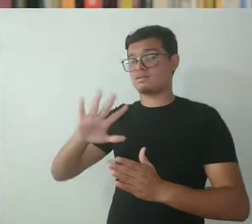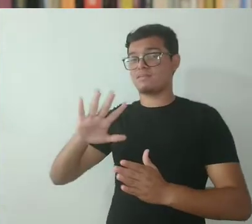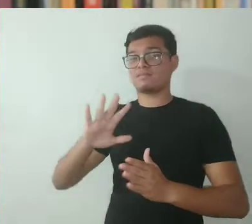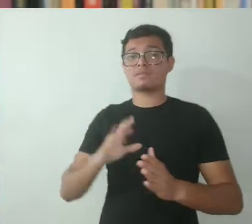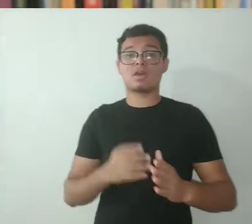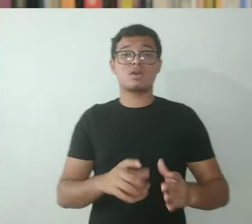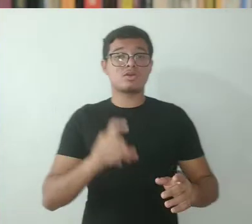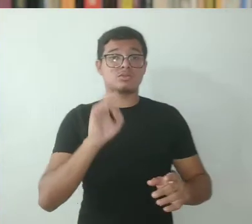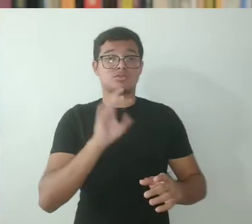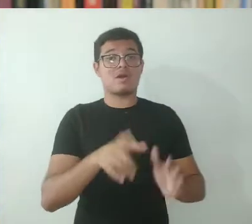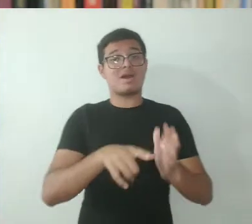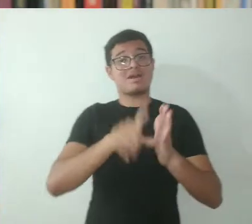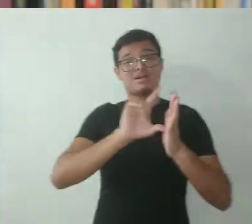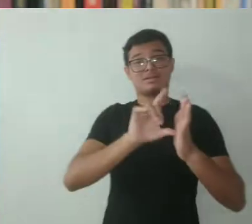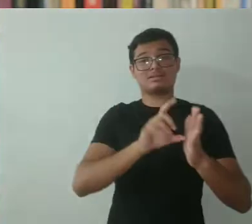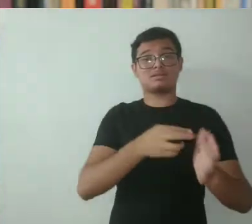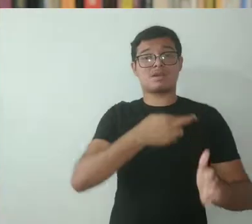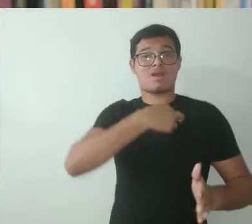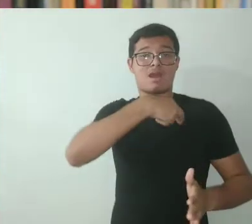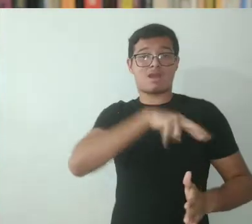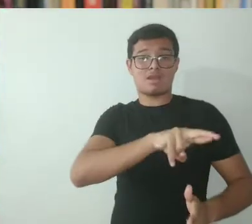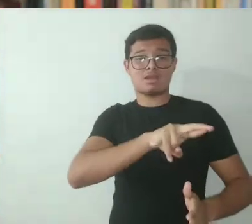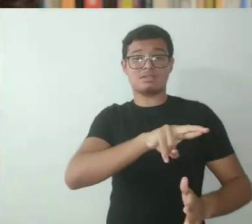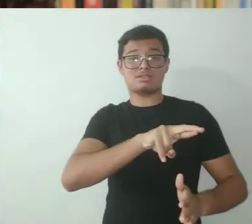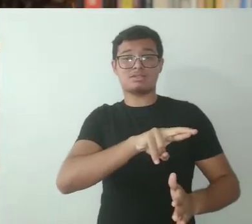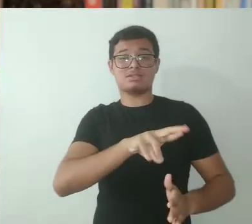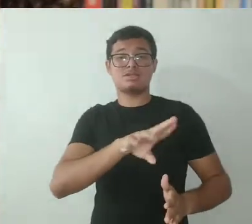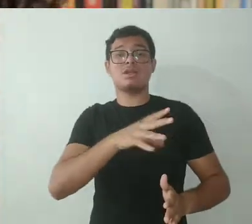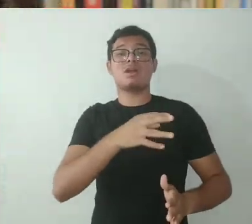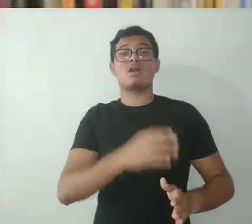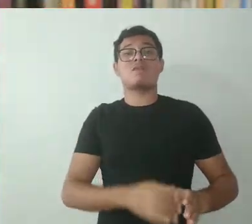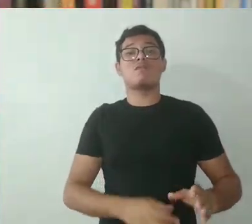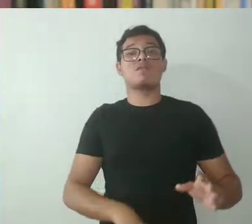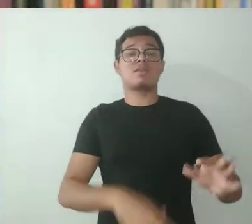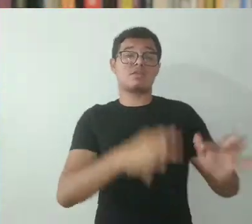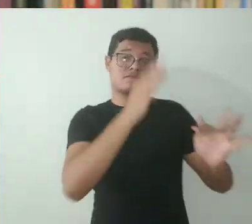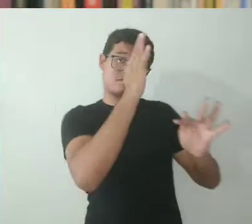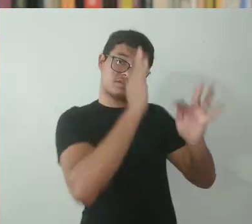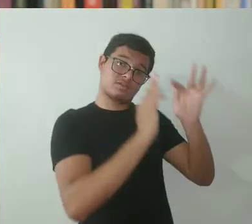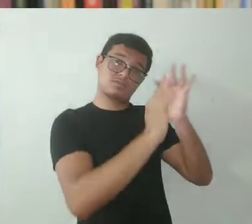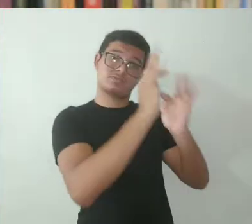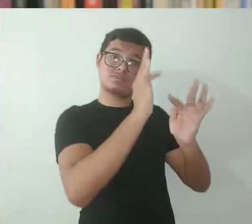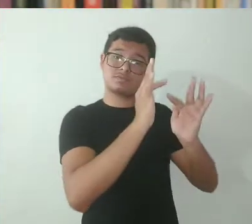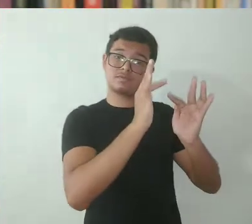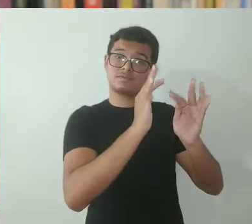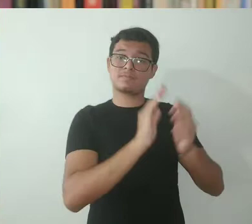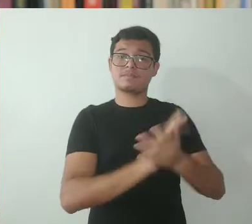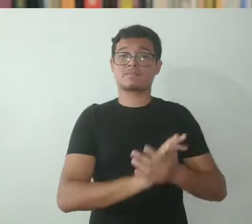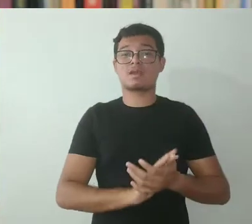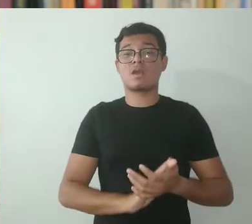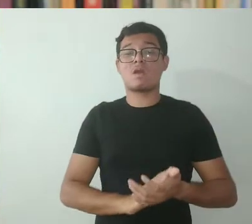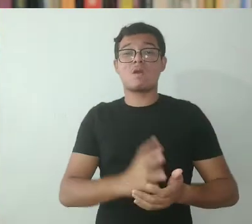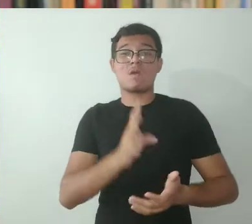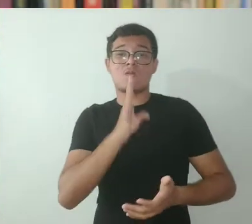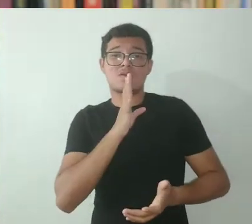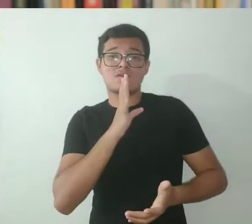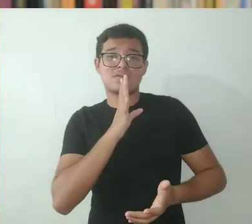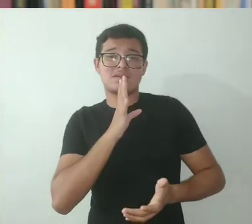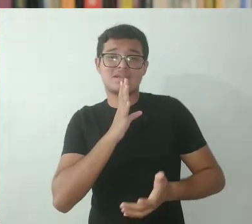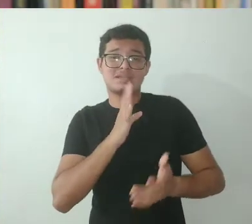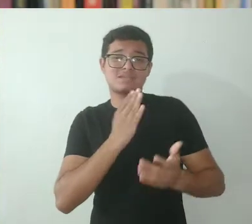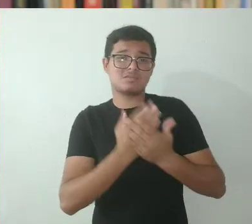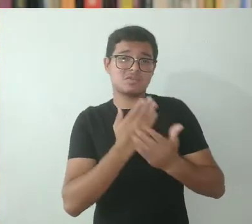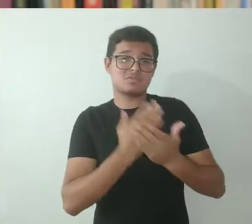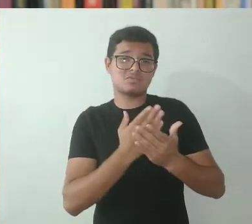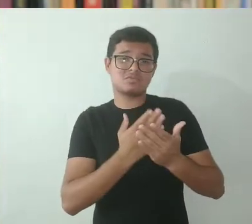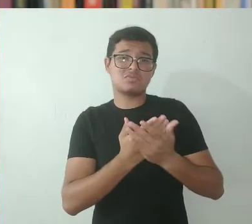conhecimento filosófico. E esses dois conhecimentos, o religioso, como o próprio nome já diz, ele está